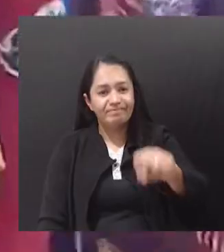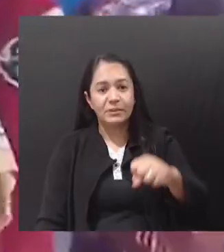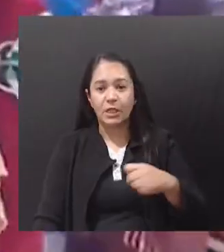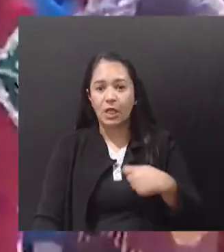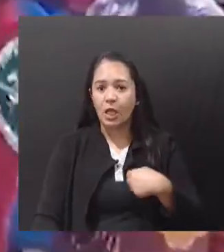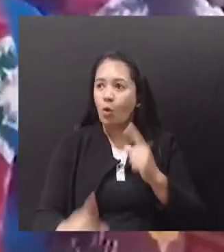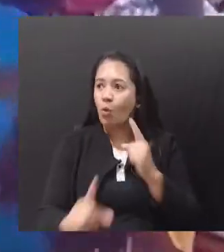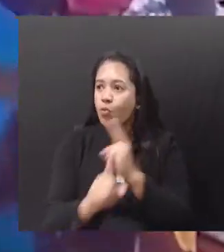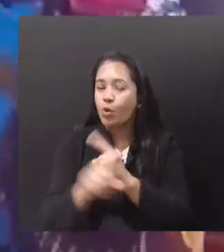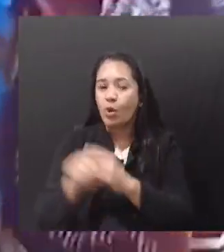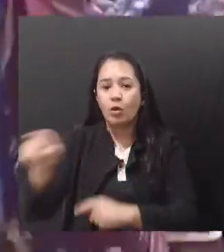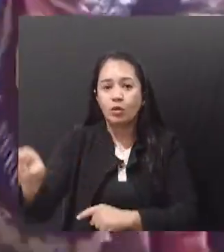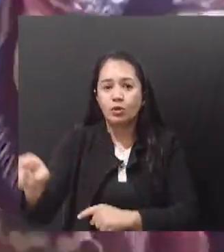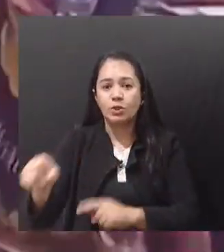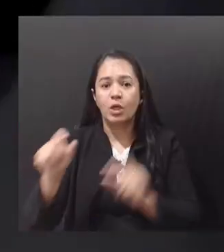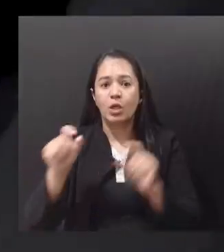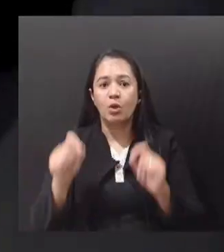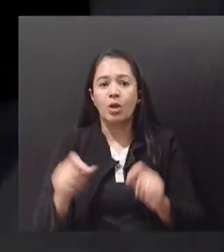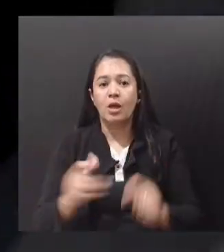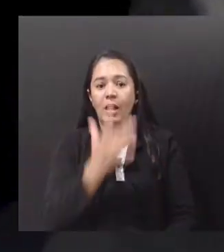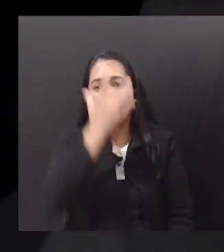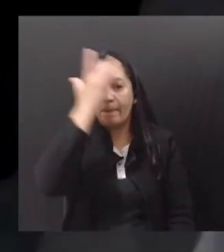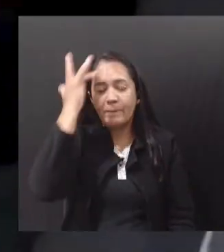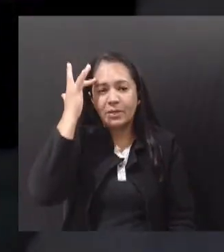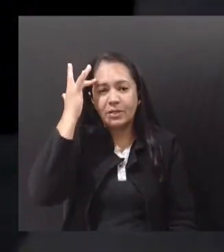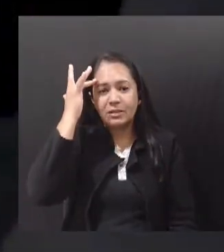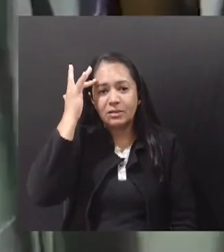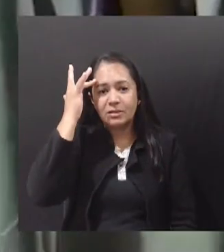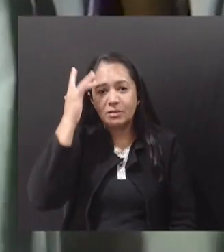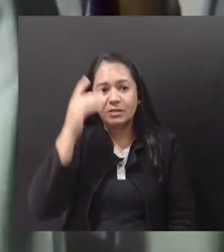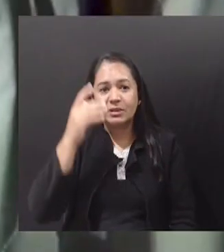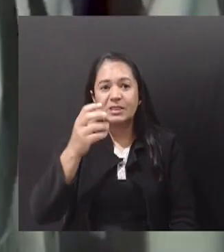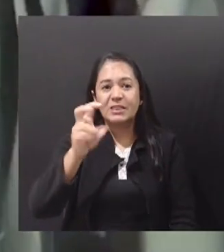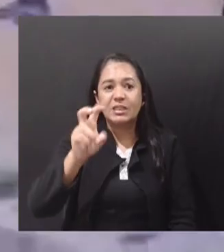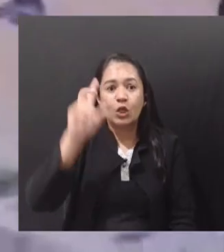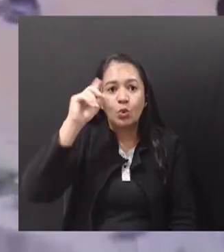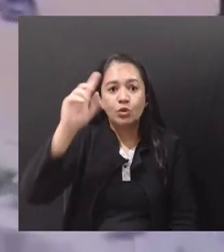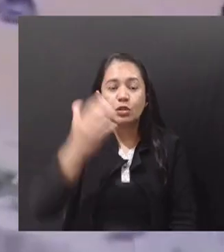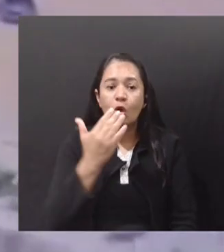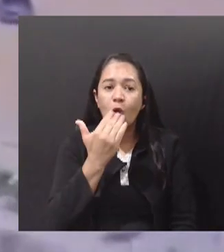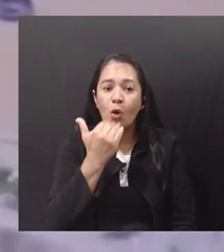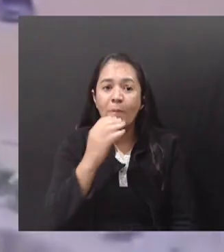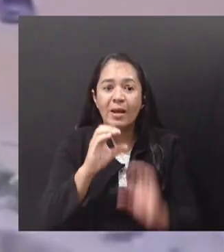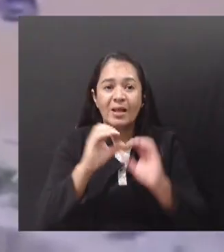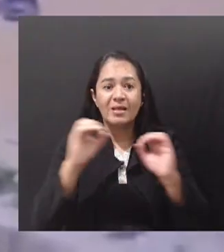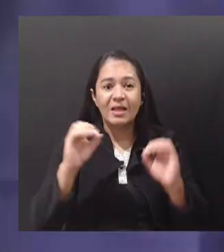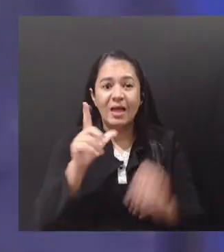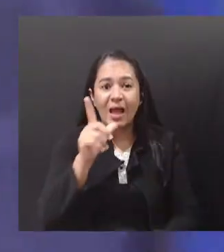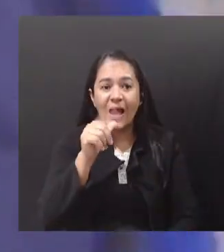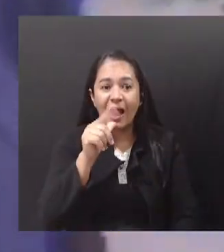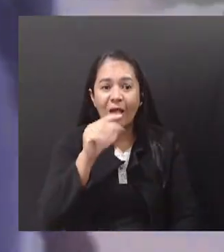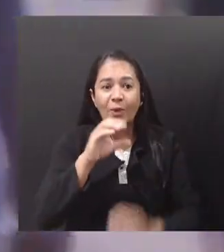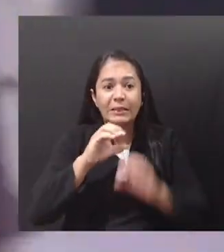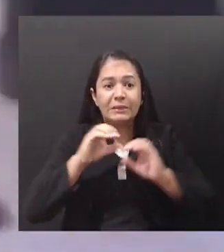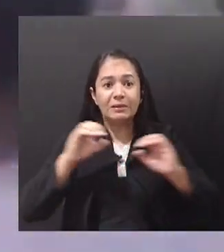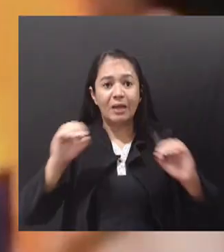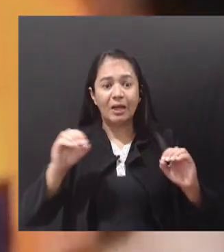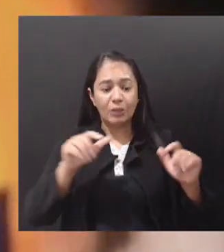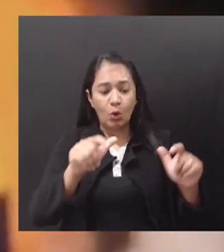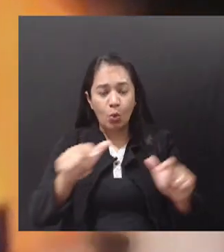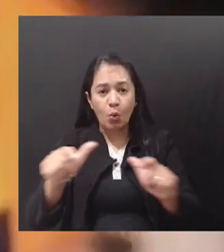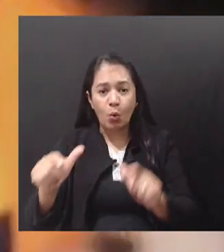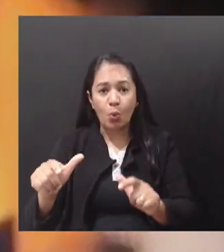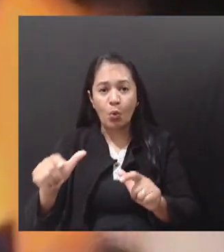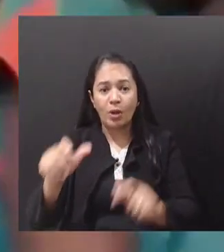em Moçambique foram pessoas passando 5, 6 dias sem comer nada, sem tomar uma água potável. Os locais onde a